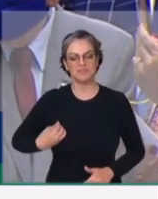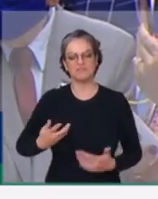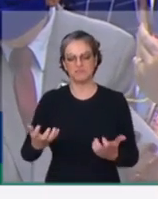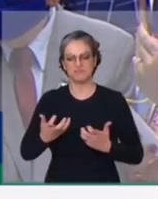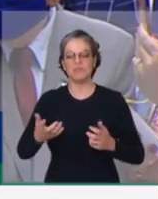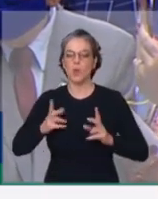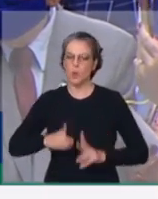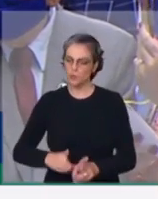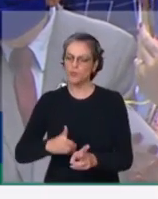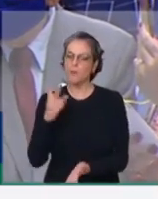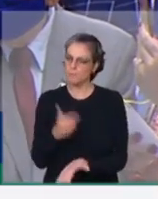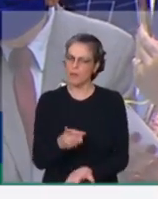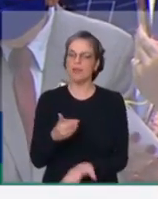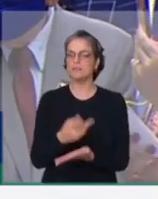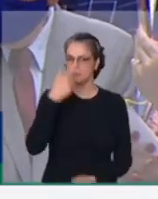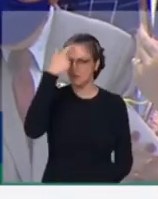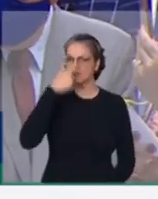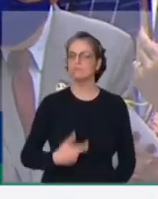continuar sendo